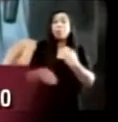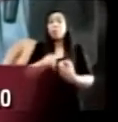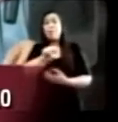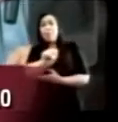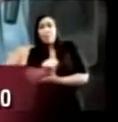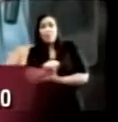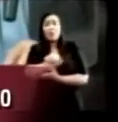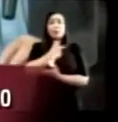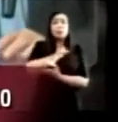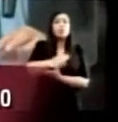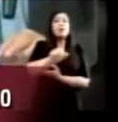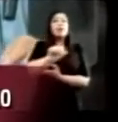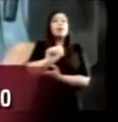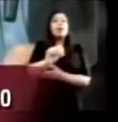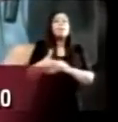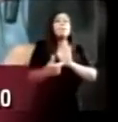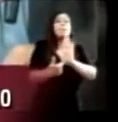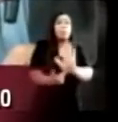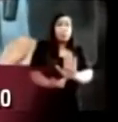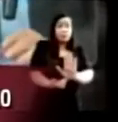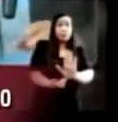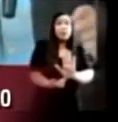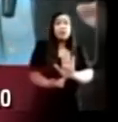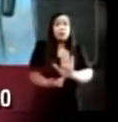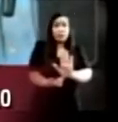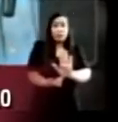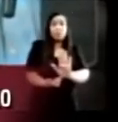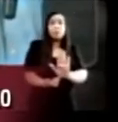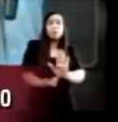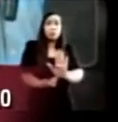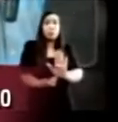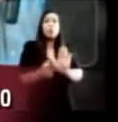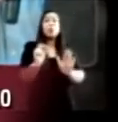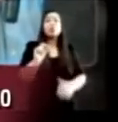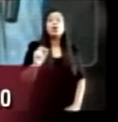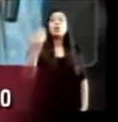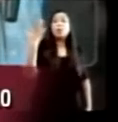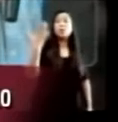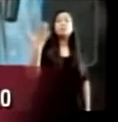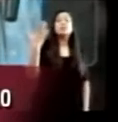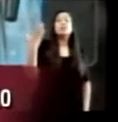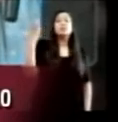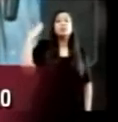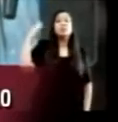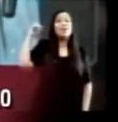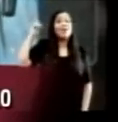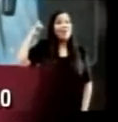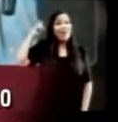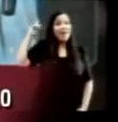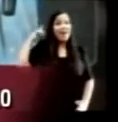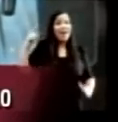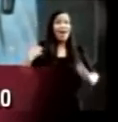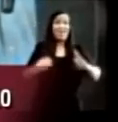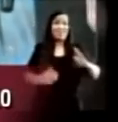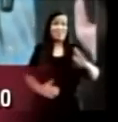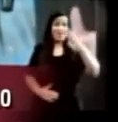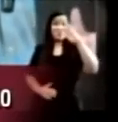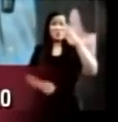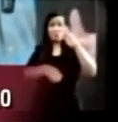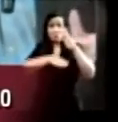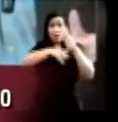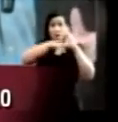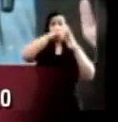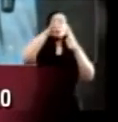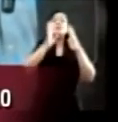de média de 8, está refletindo o que aconteceu lá no nosso pico, por isso que ele está demorando